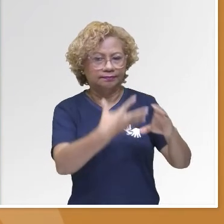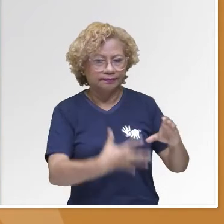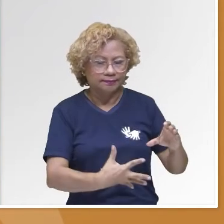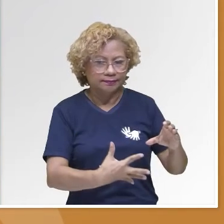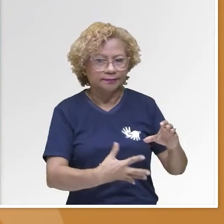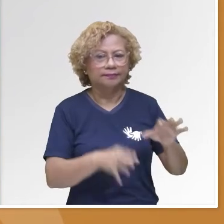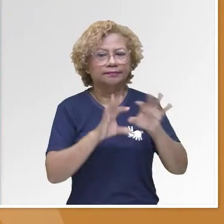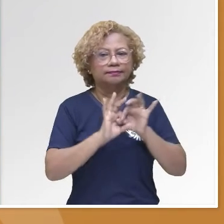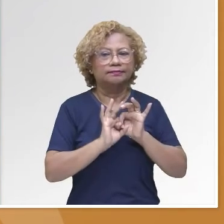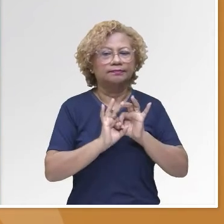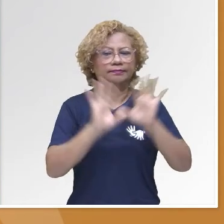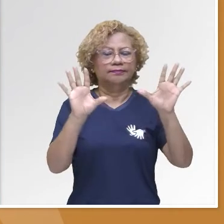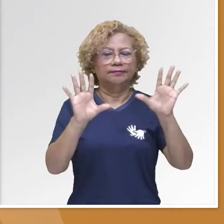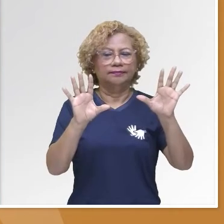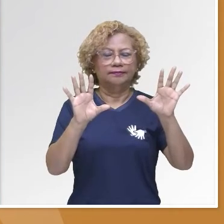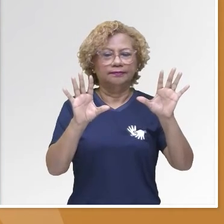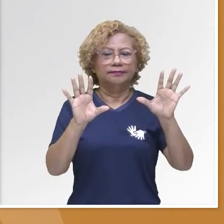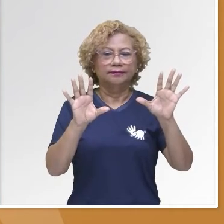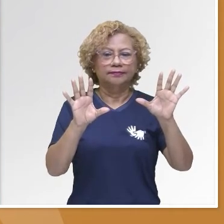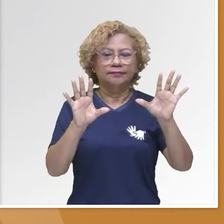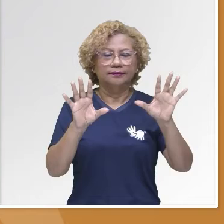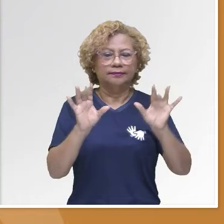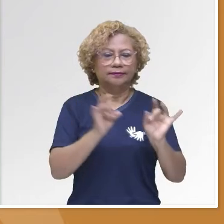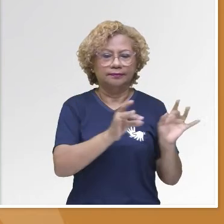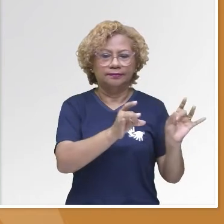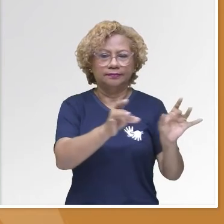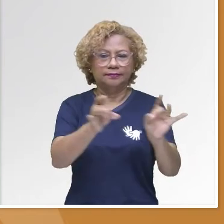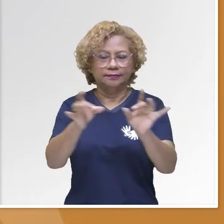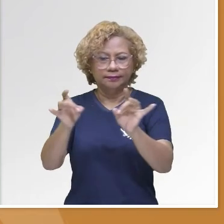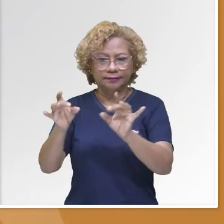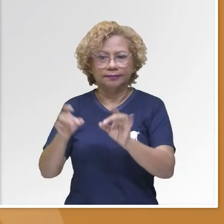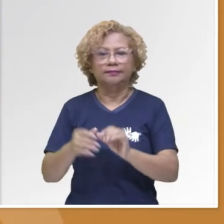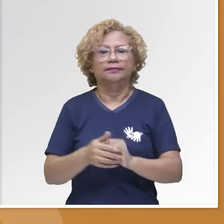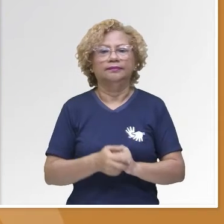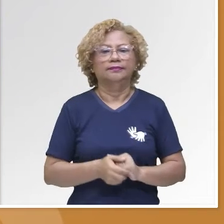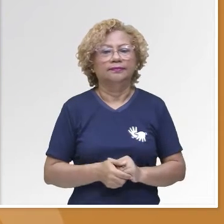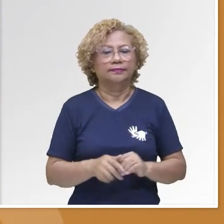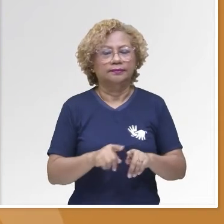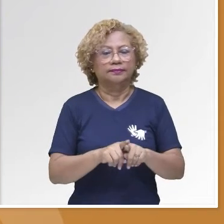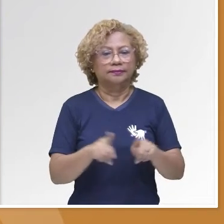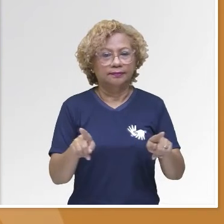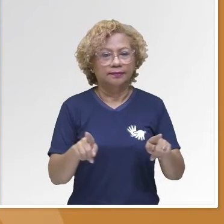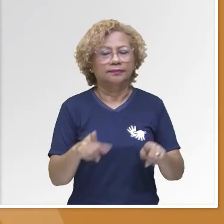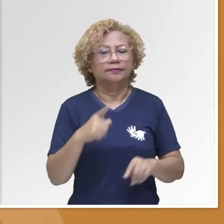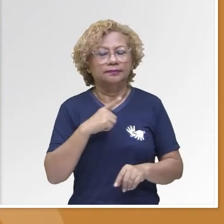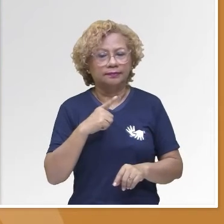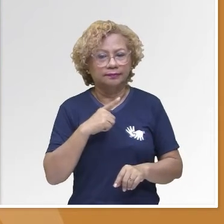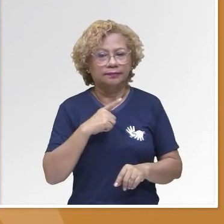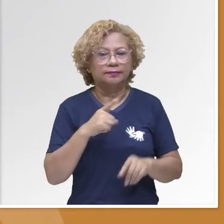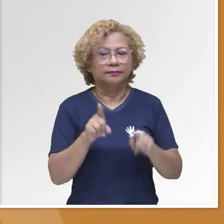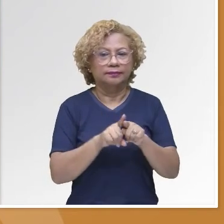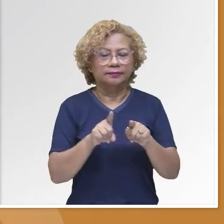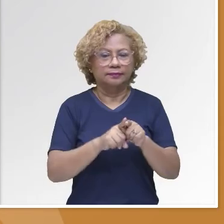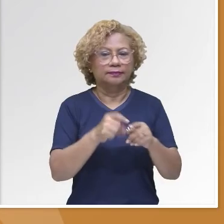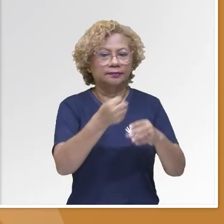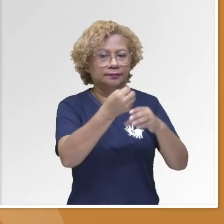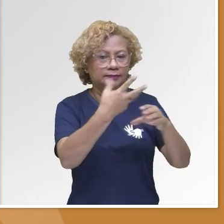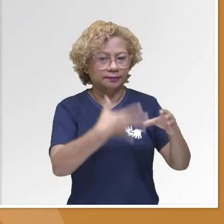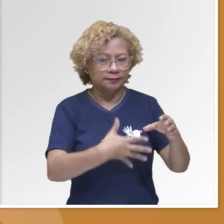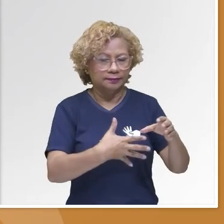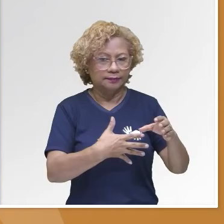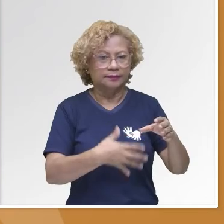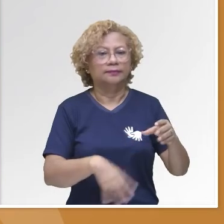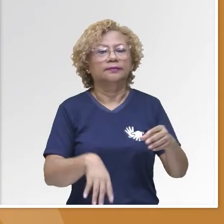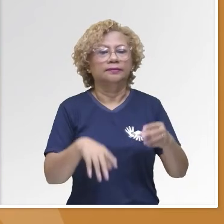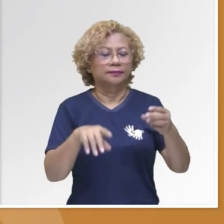livre comércio, a característica de uma união aduaneira, mas também teremos as características do mercado comum,